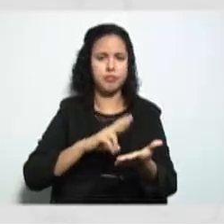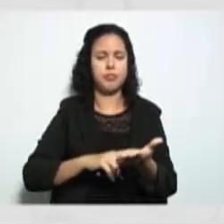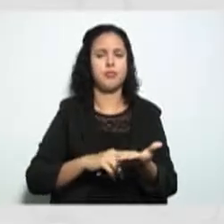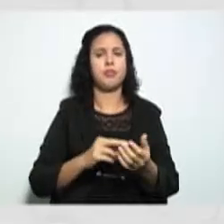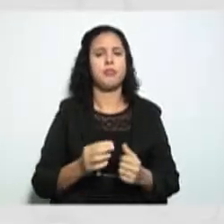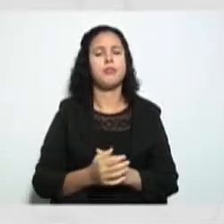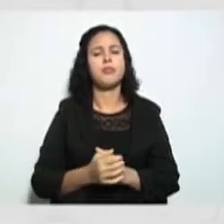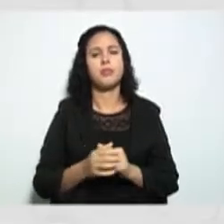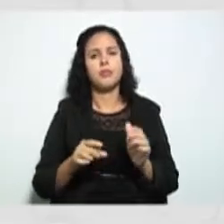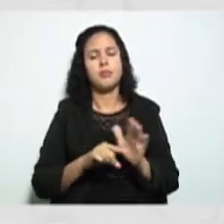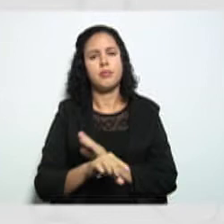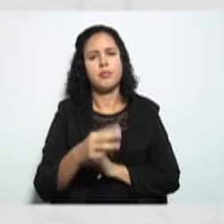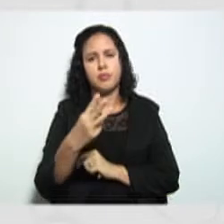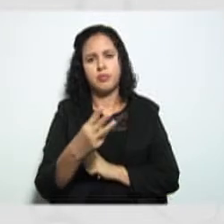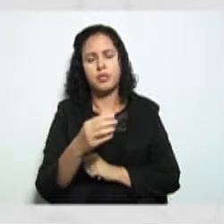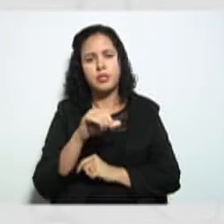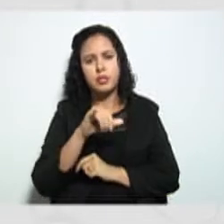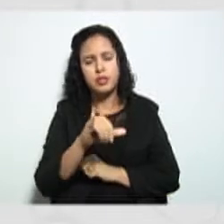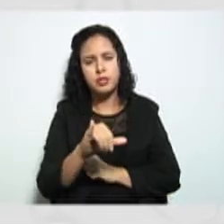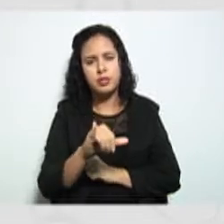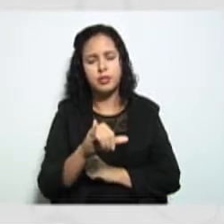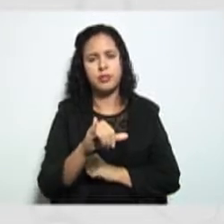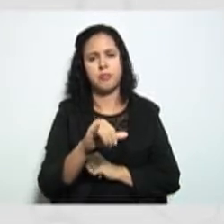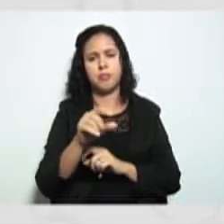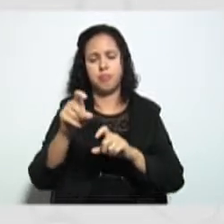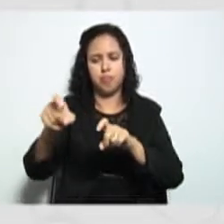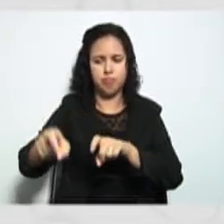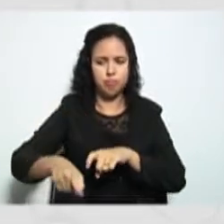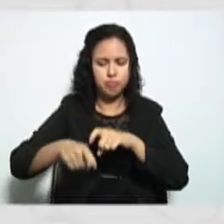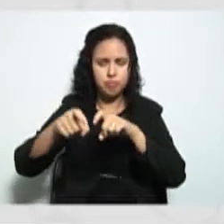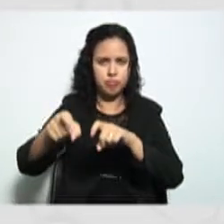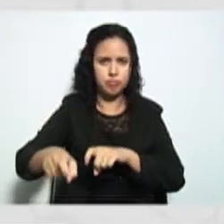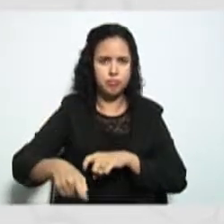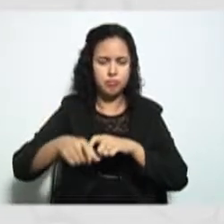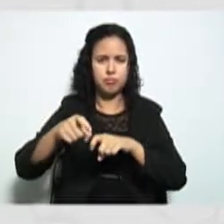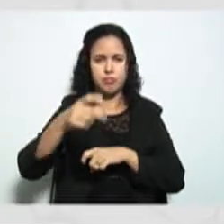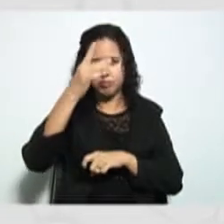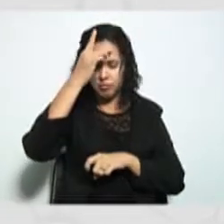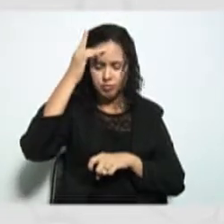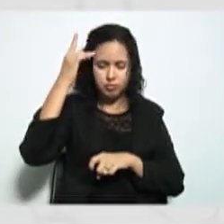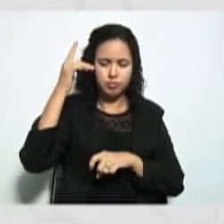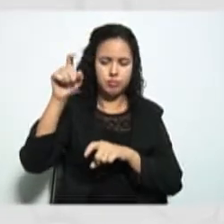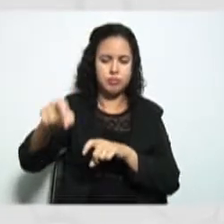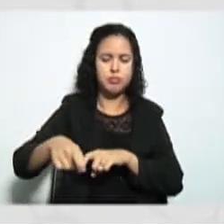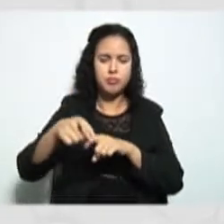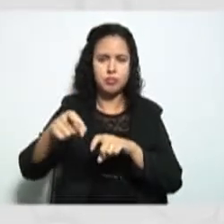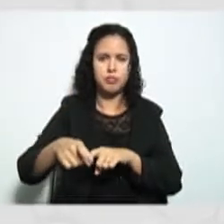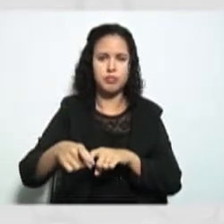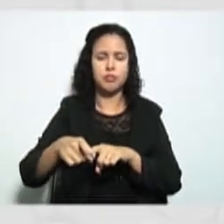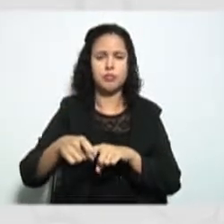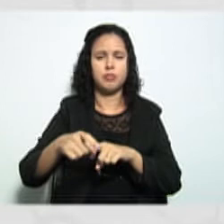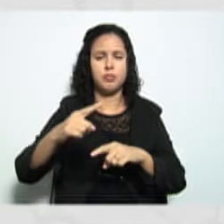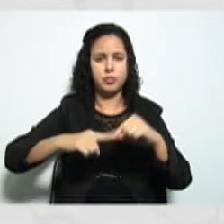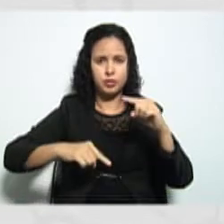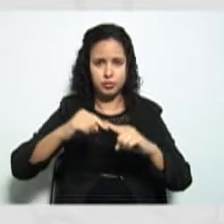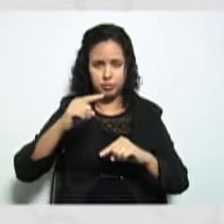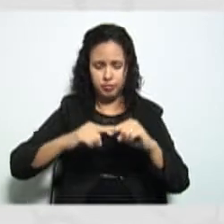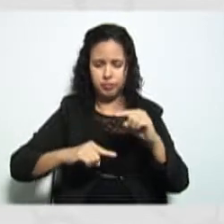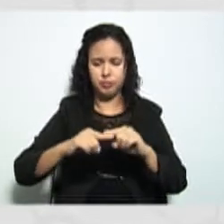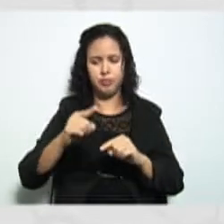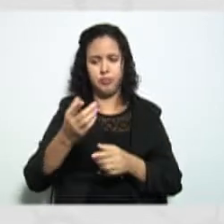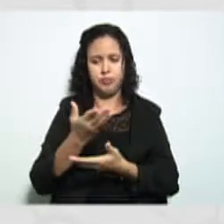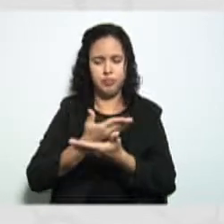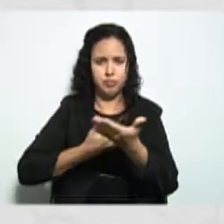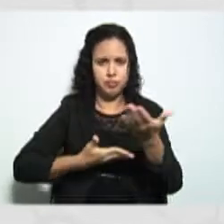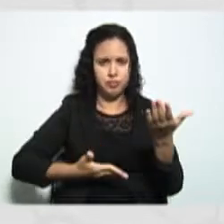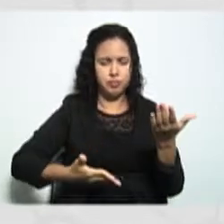gente fala assim: se o produto agropecuário for beneficiado primeiro, para depois ser vendido, o lucro para a cooperativa